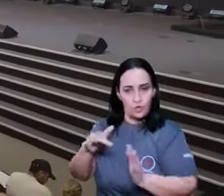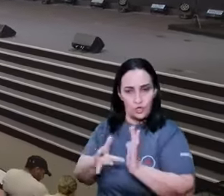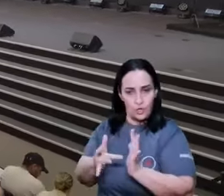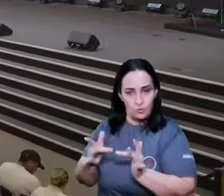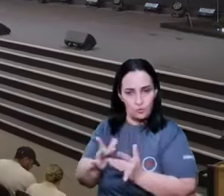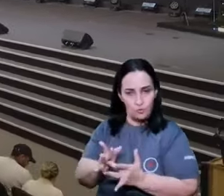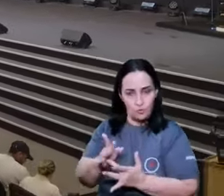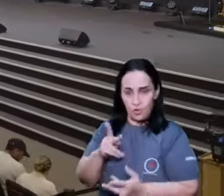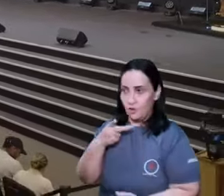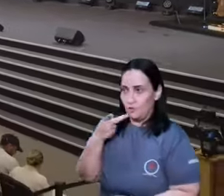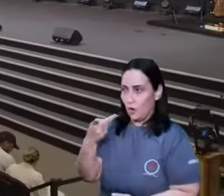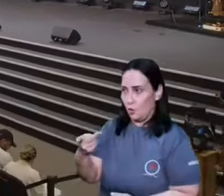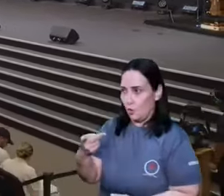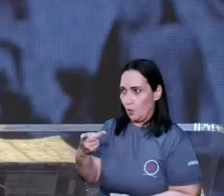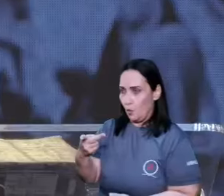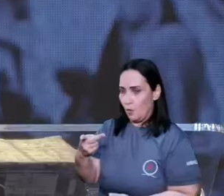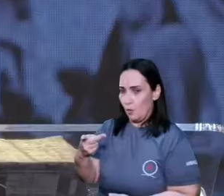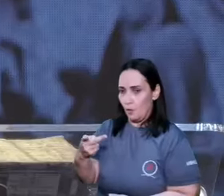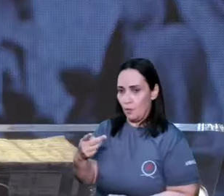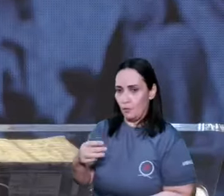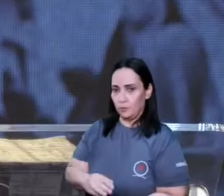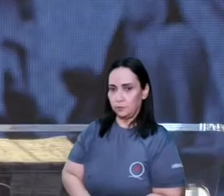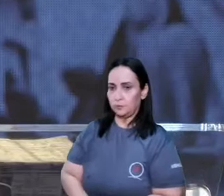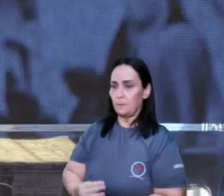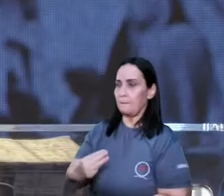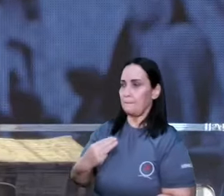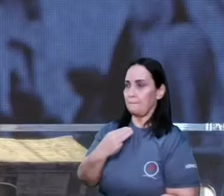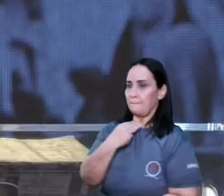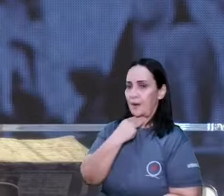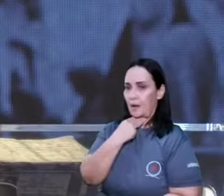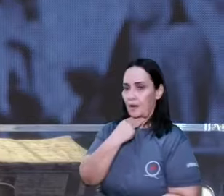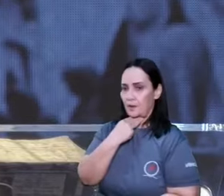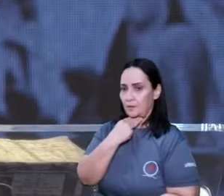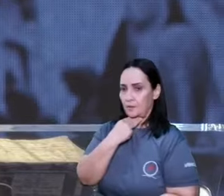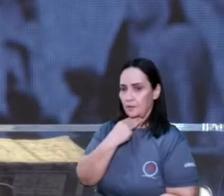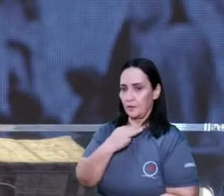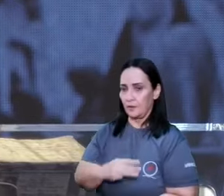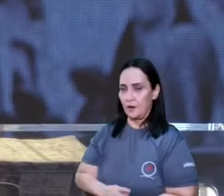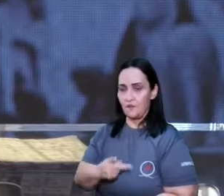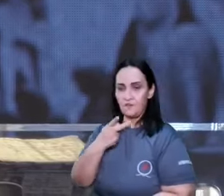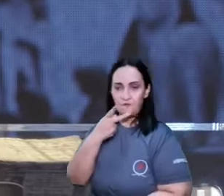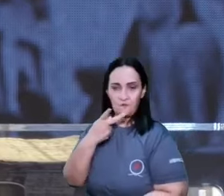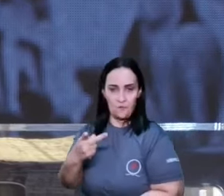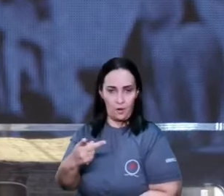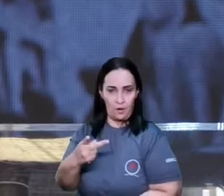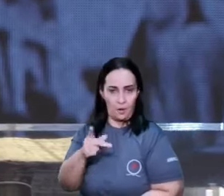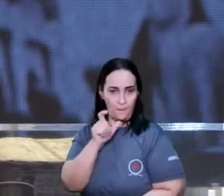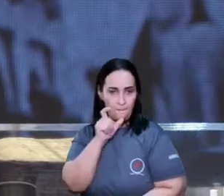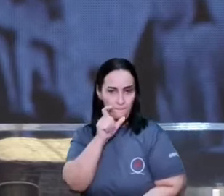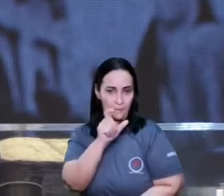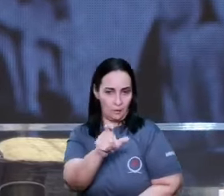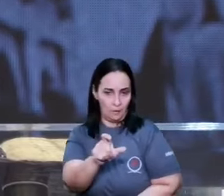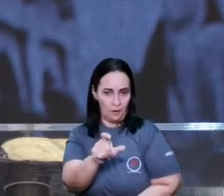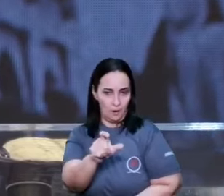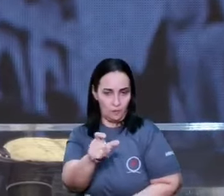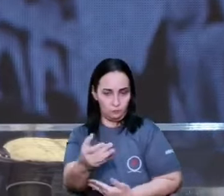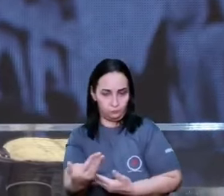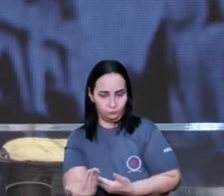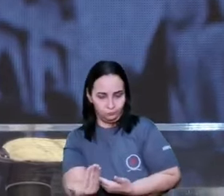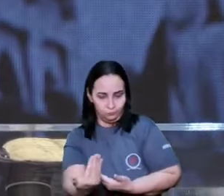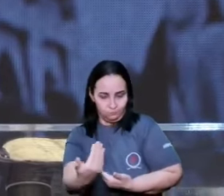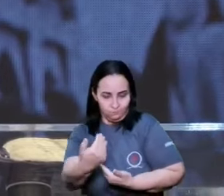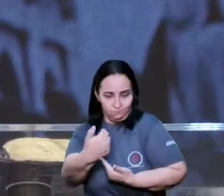com ela não tenho te dito o qu quando Jesus fala a palavra dele vai entrar no